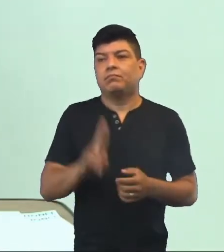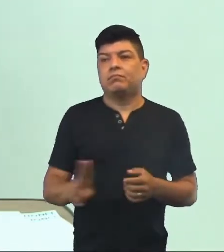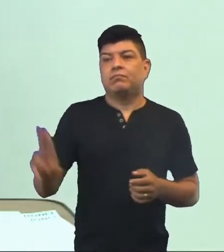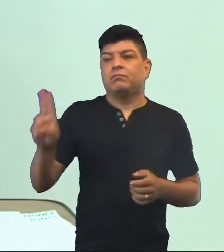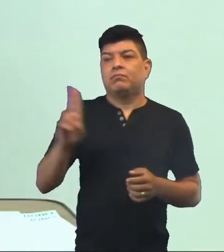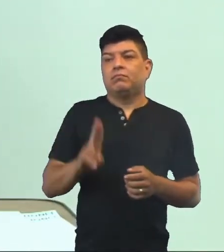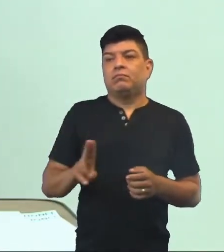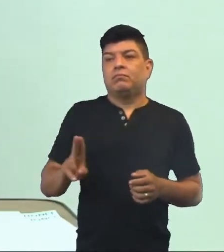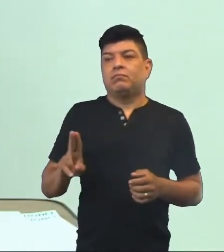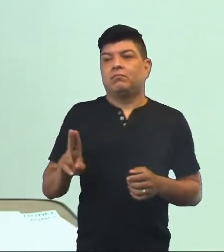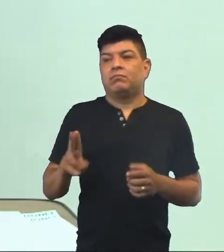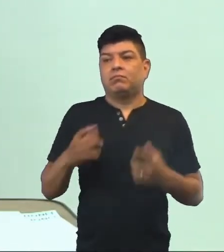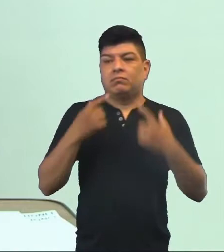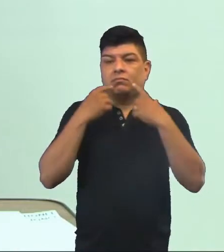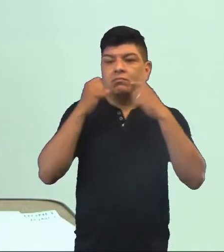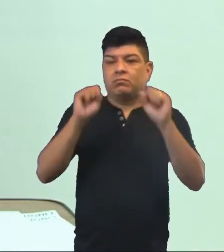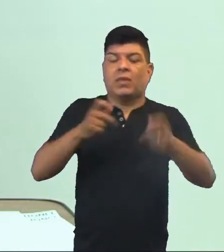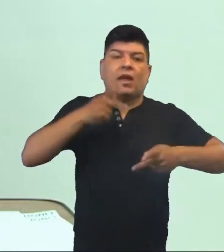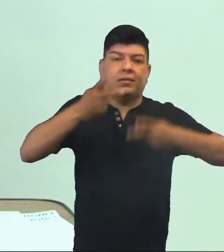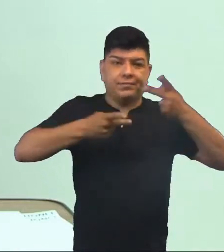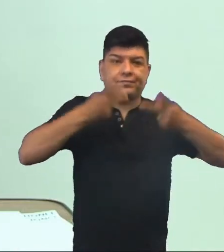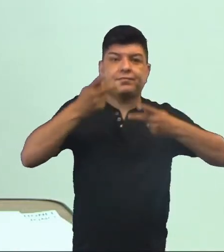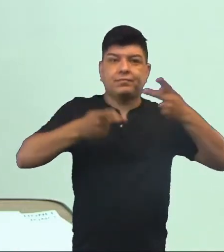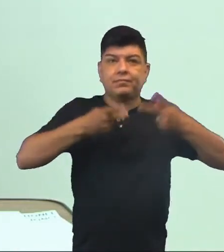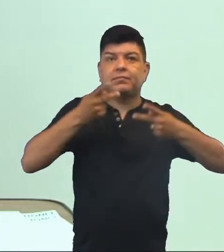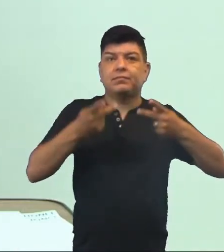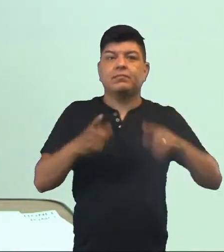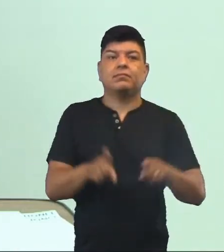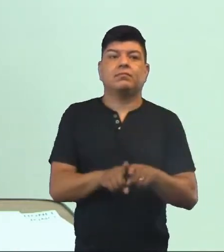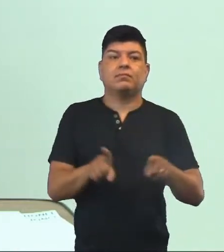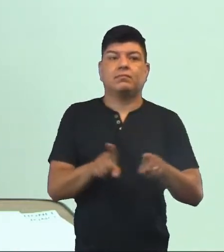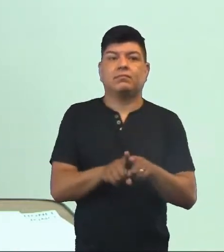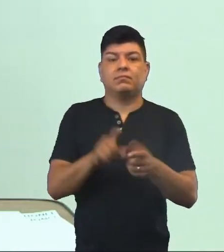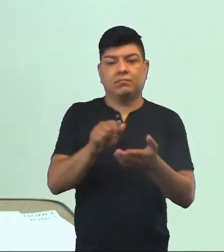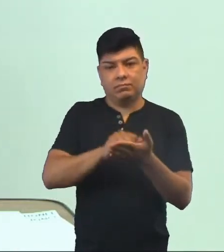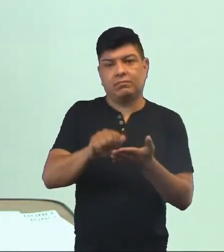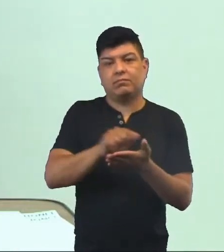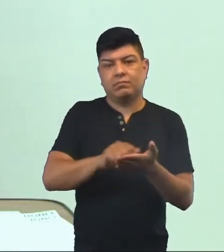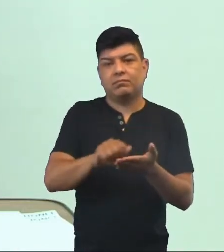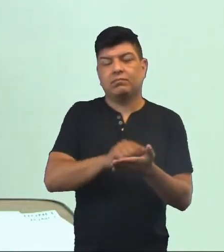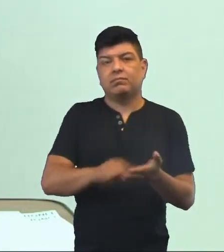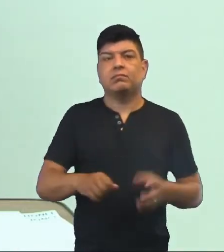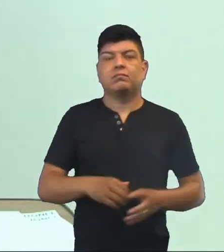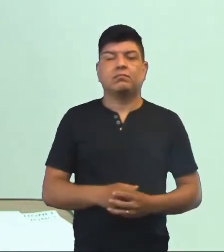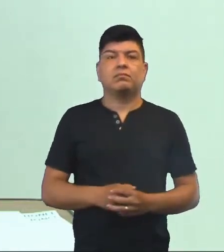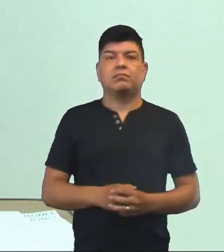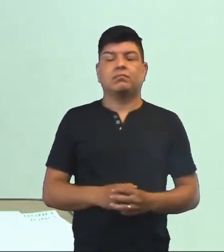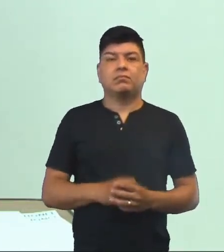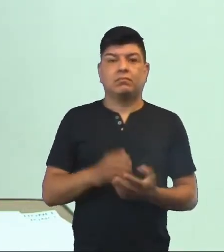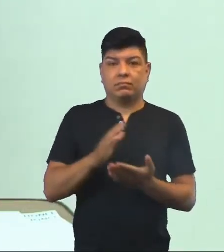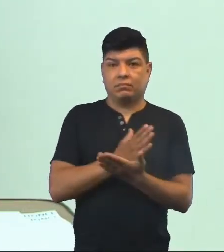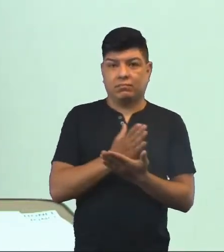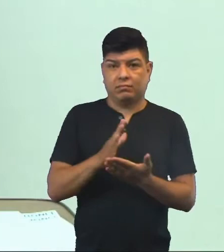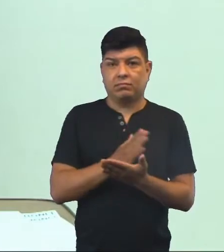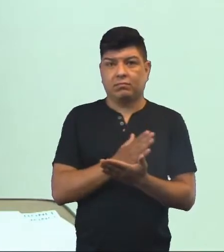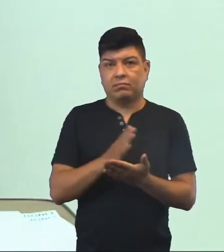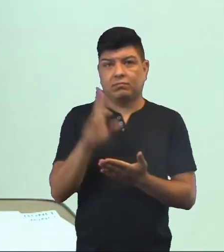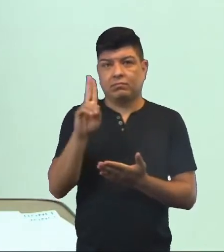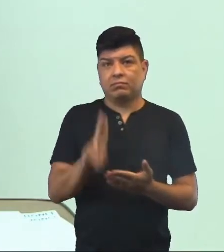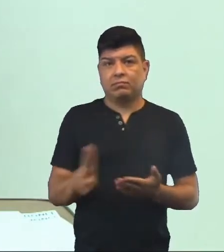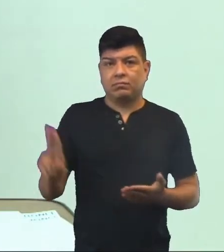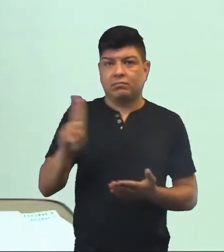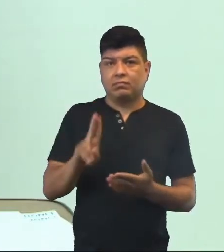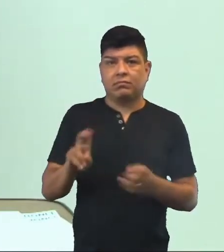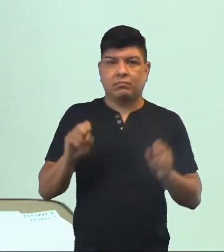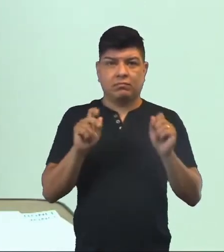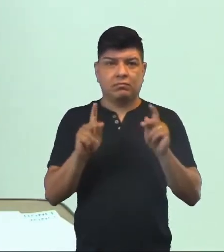tanto a linguagem falada, que a gente fala, né? Quanto a linguagem escrita também. Vamos ver, então, alguns momentos que a gente usa cada